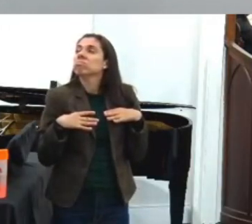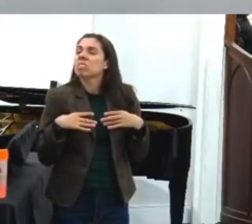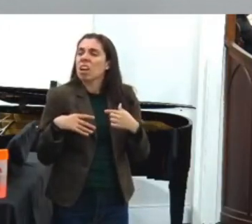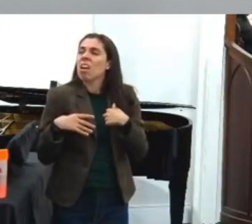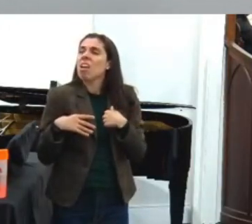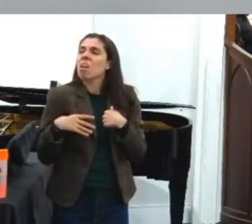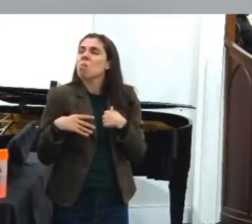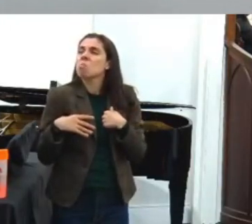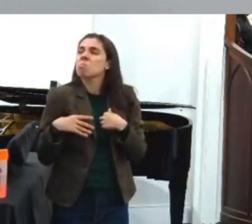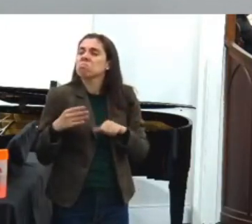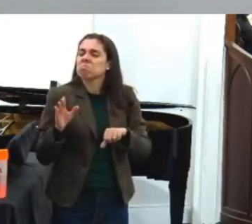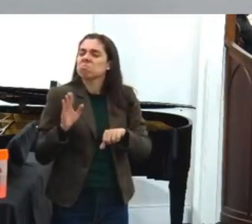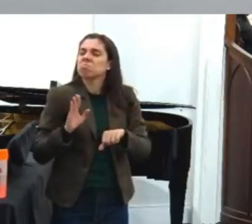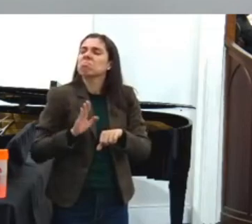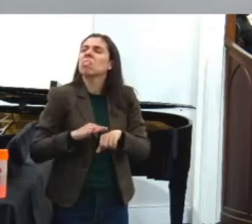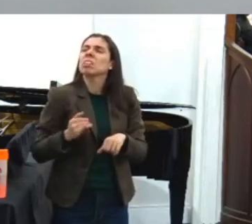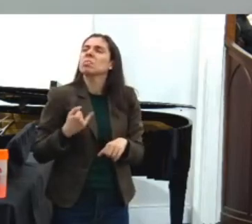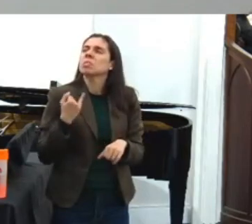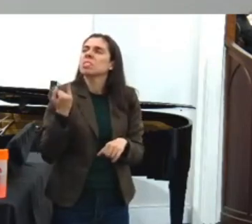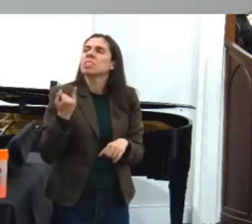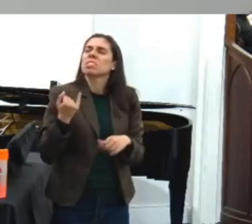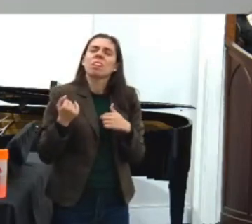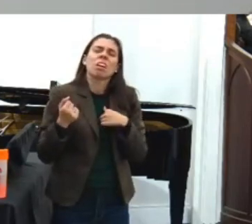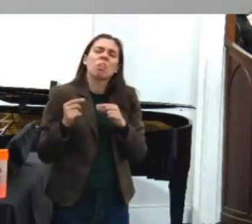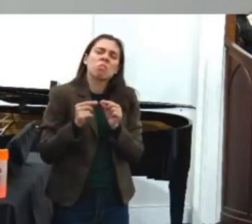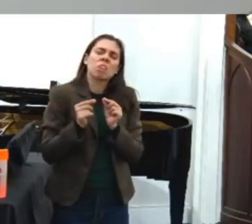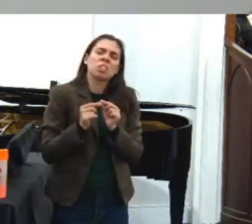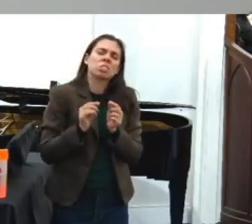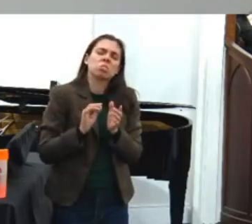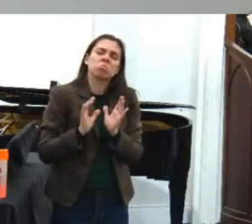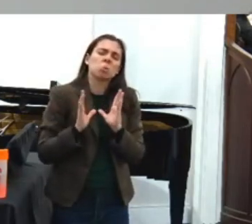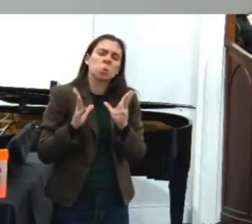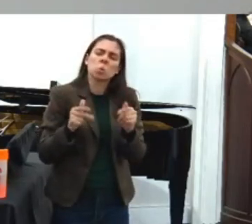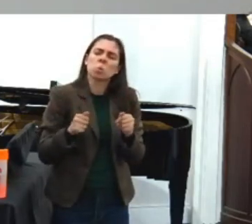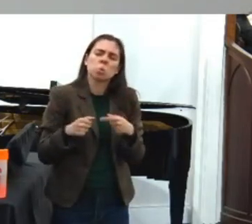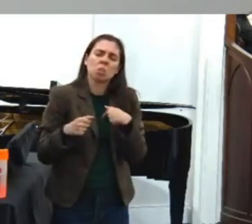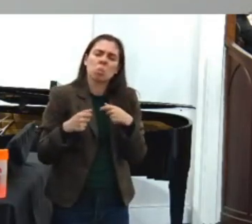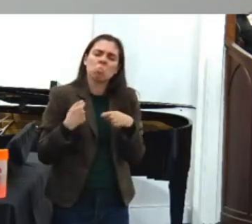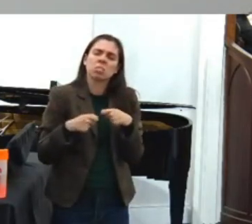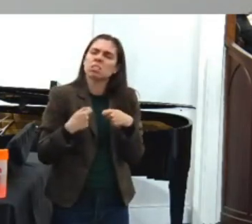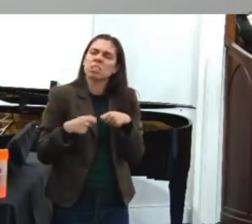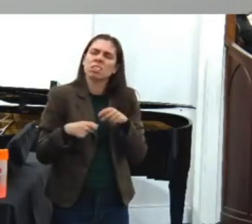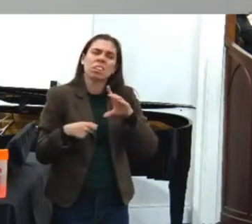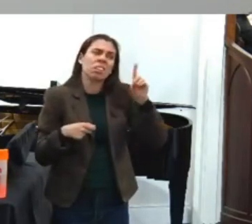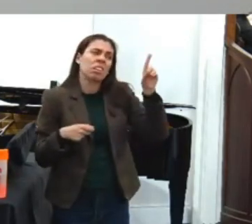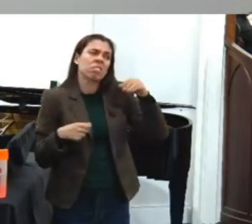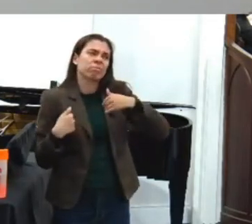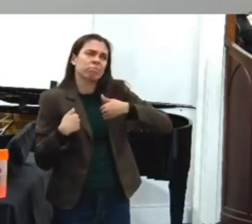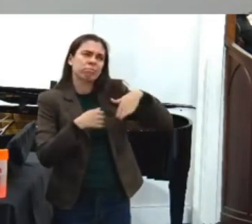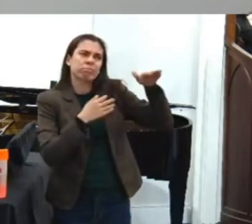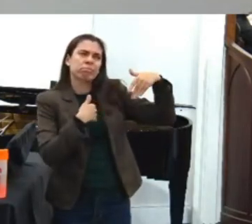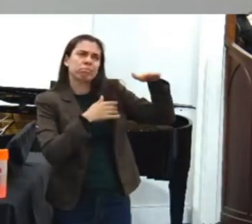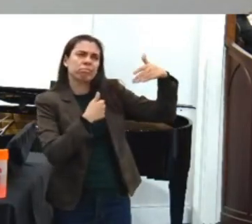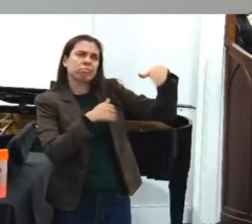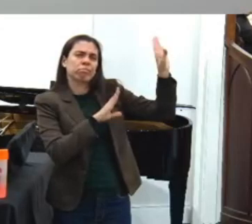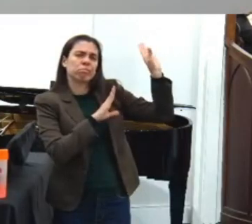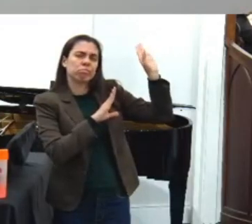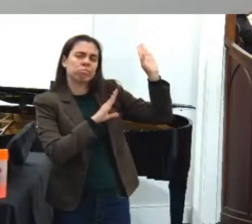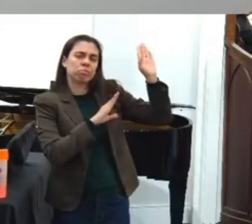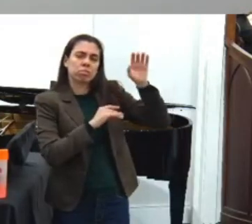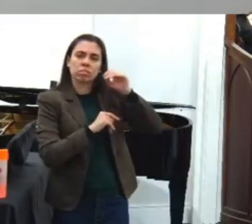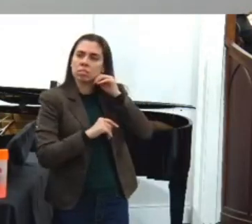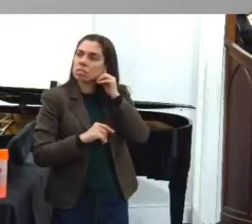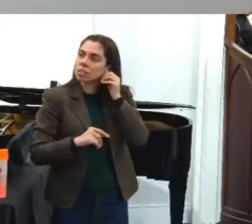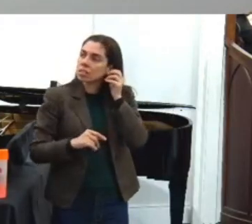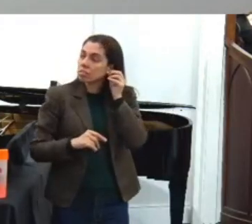Entendamos o contexto destas declarações da igreja em Laodiceia. Laodiceia era